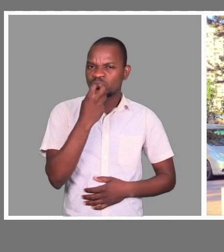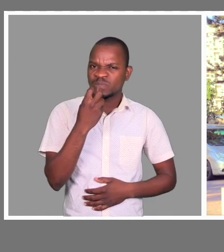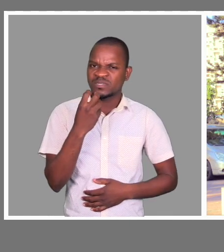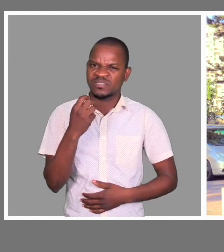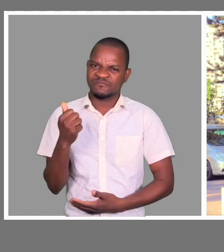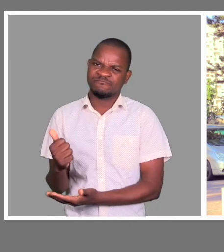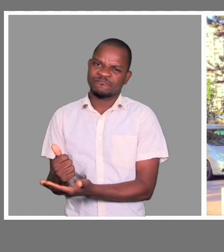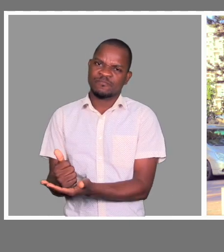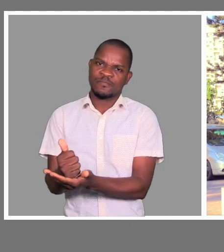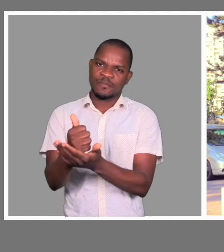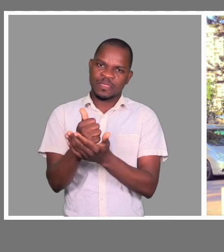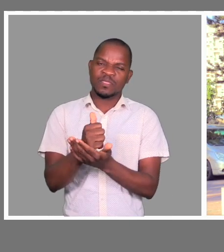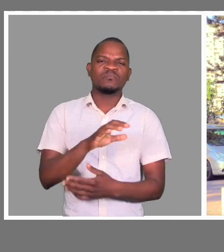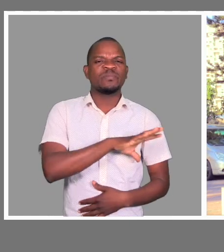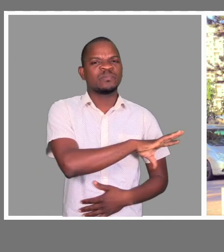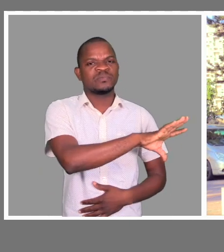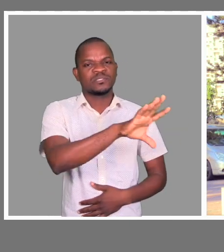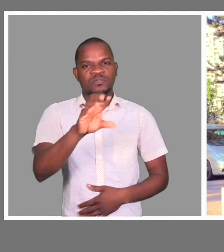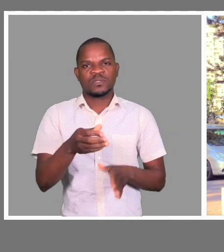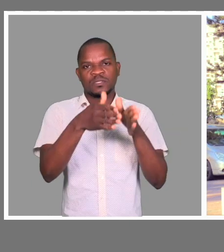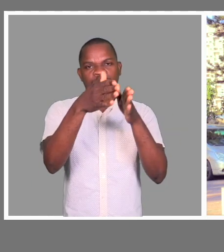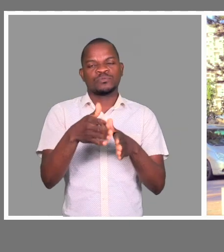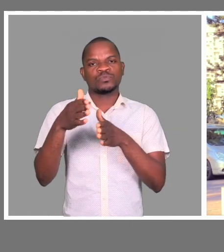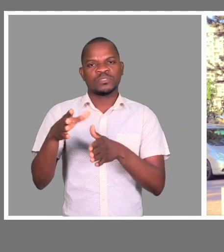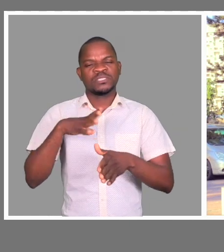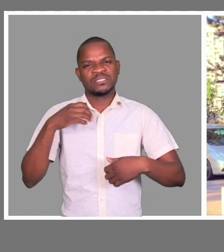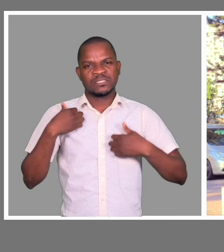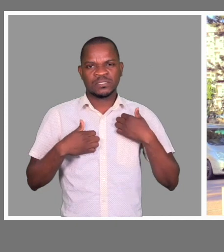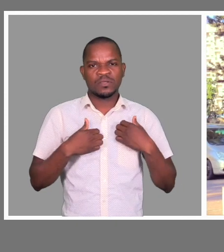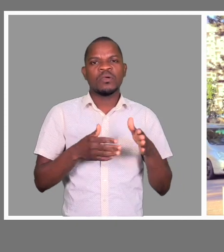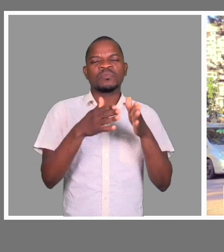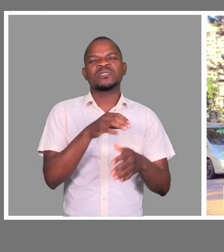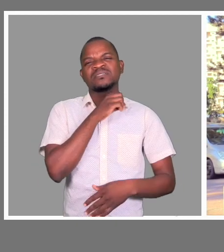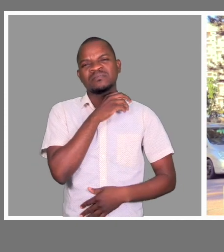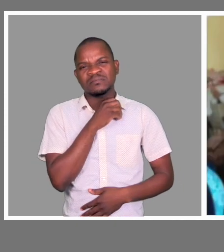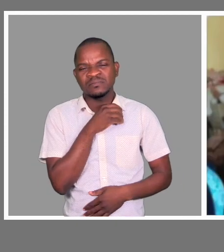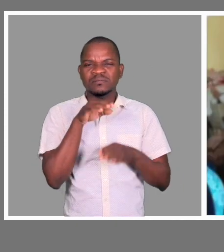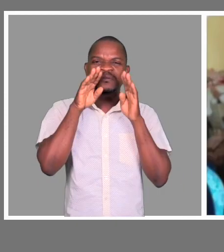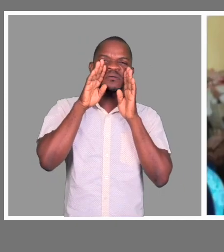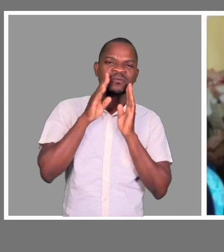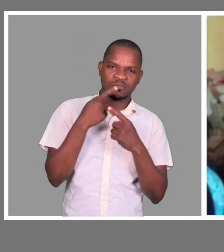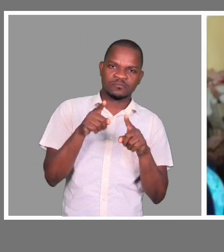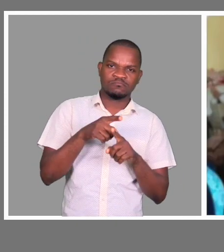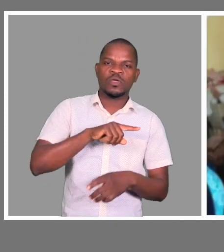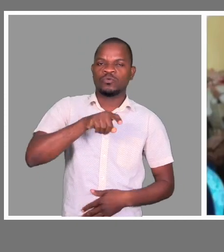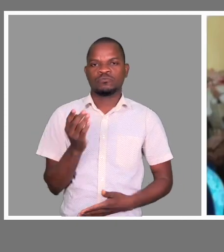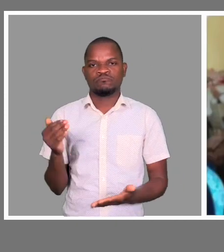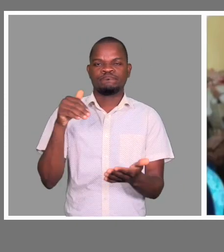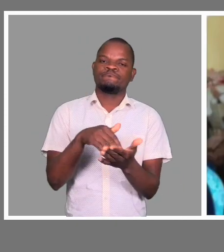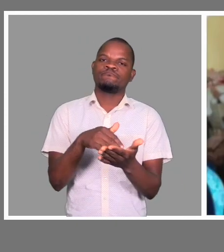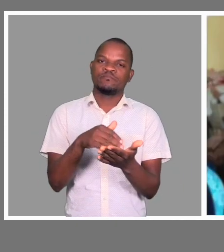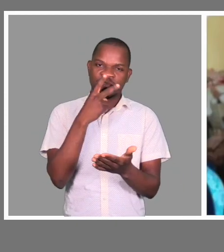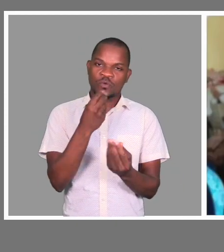aqueles que necessitam, aqueles que dão um grito de socorro. Nós vamos e damos o nosso melhor para poder apoiar